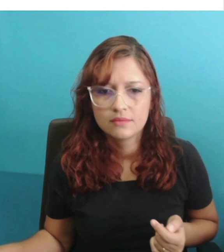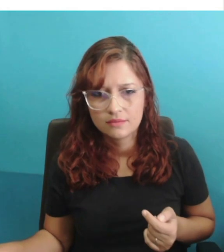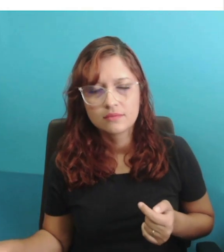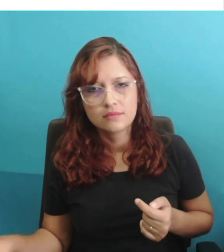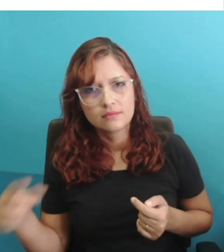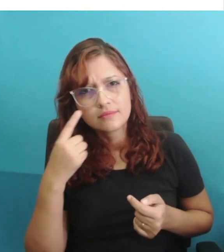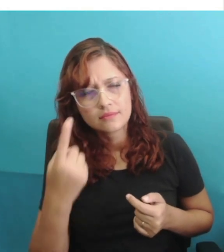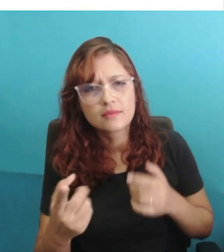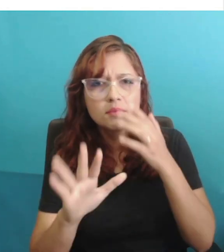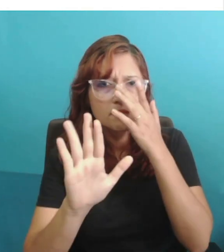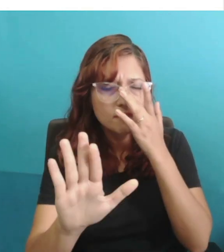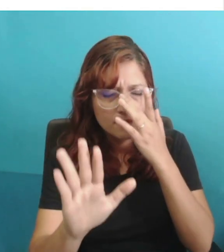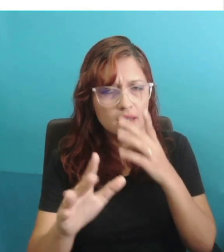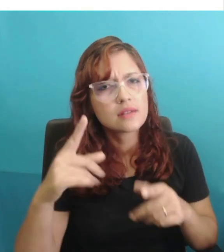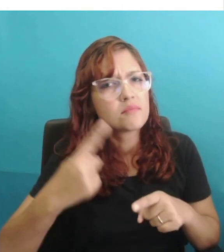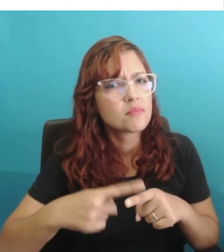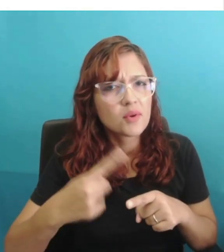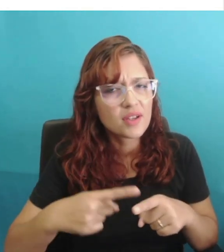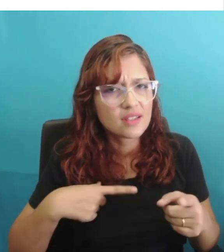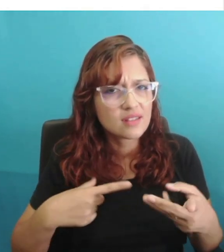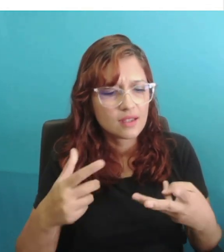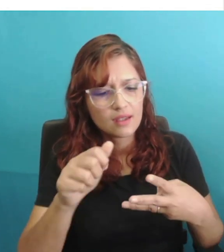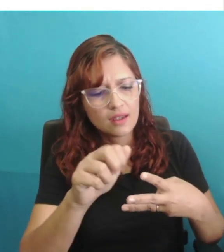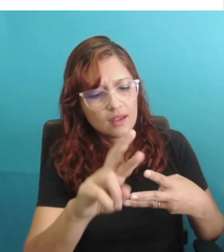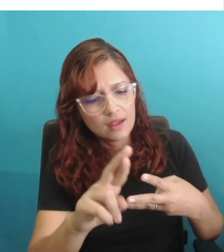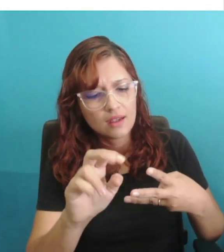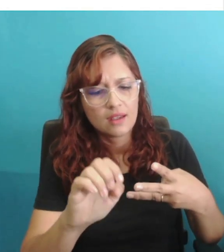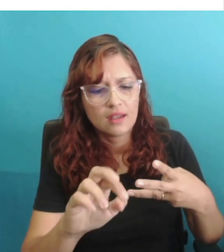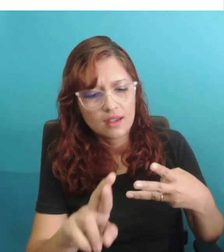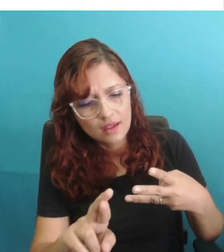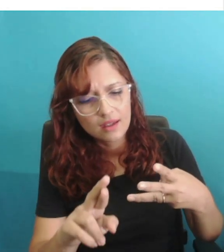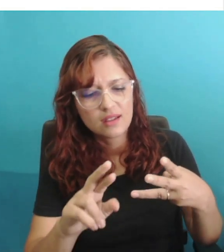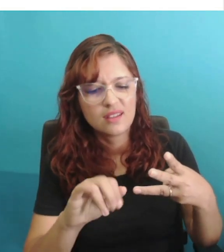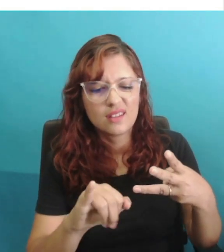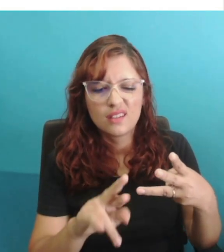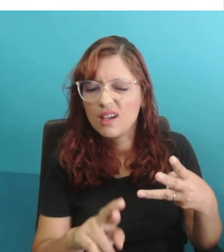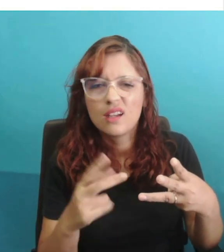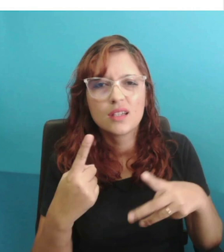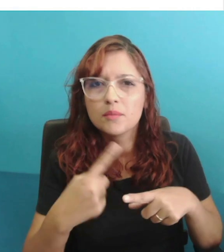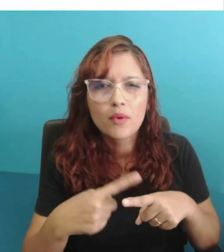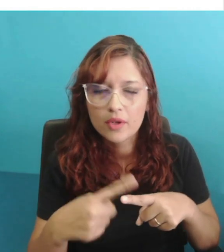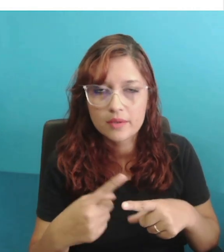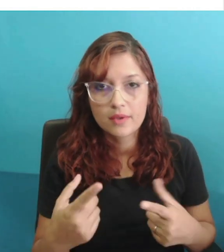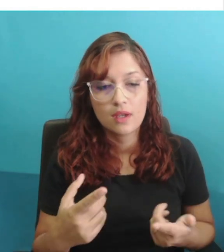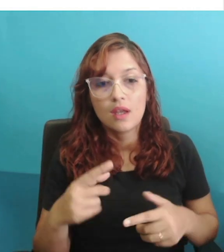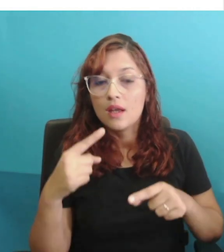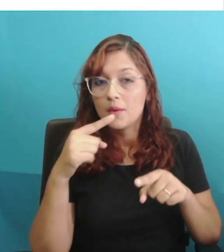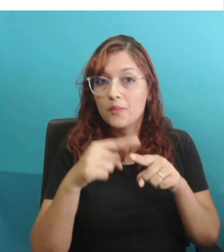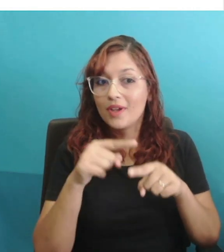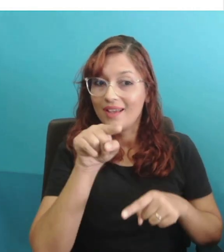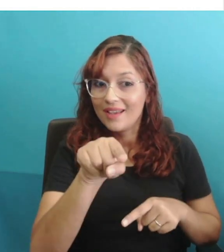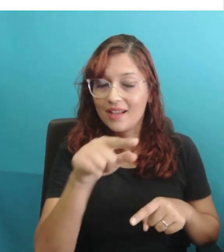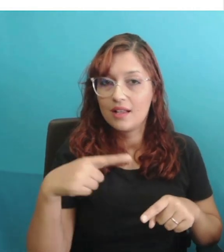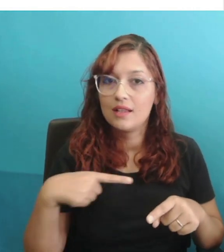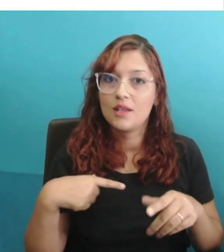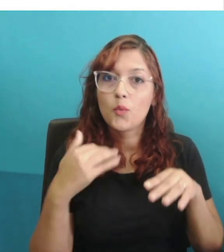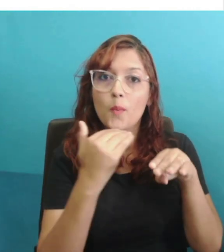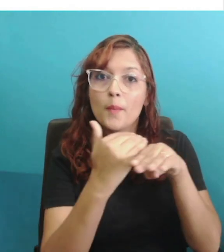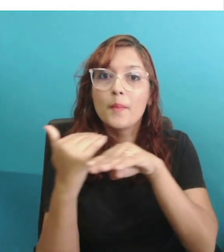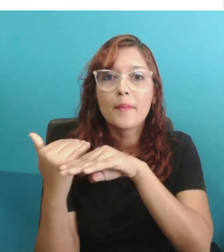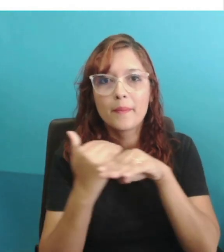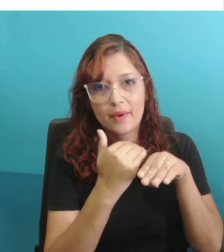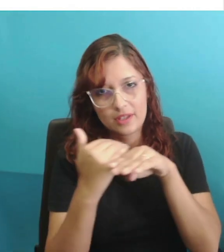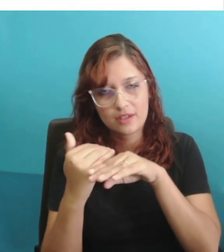IR. Viu? E O que isso significa? Por que que tem essa